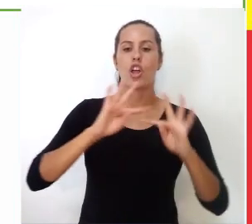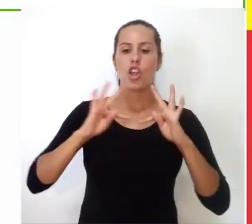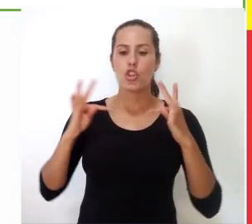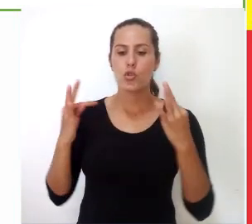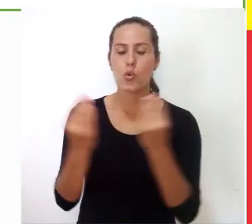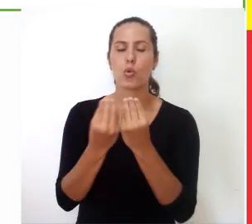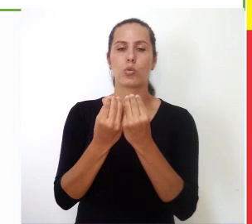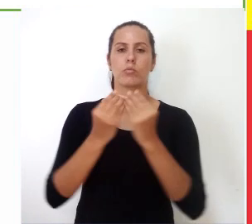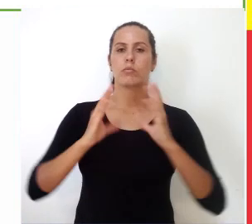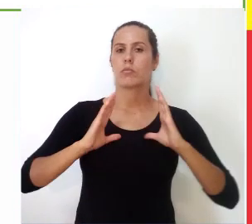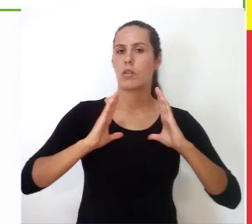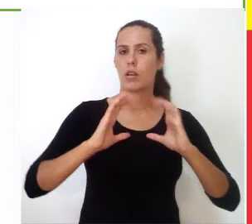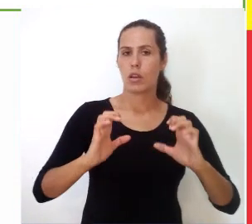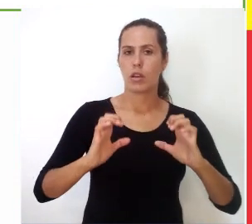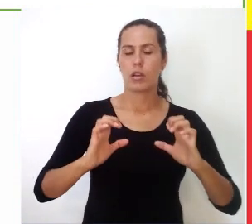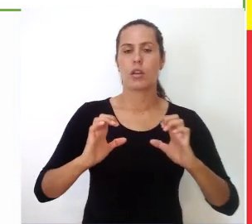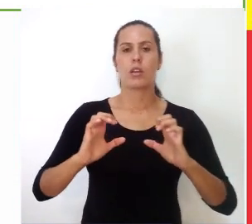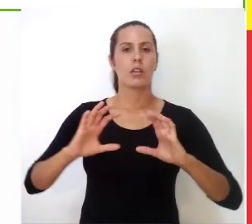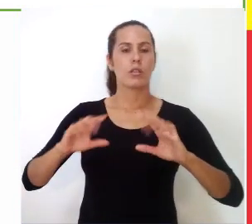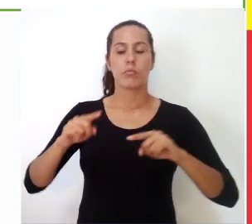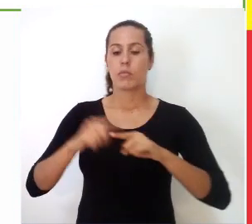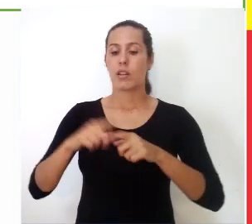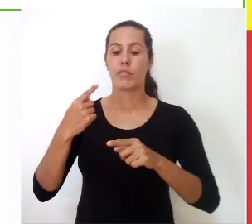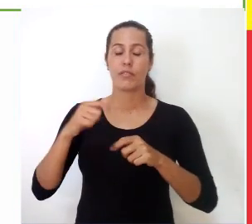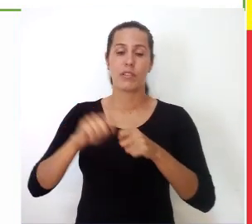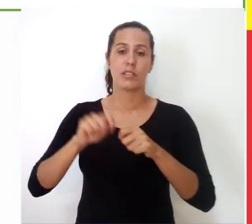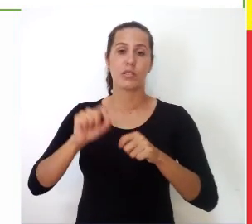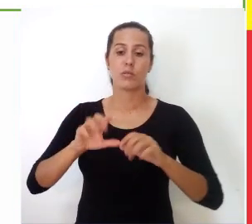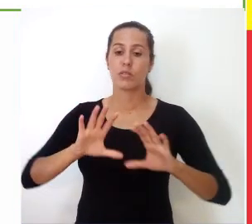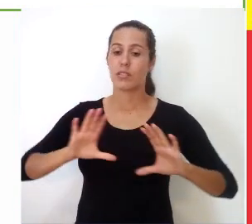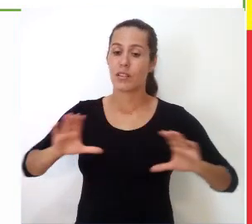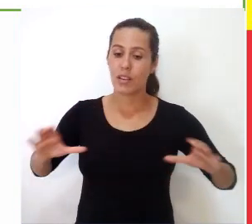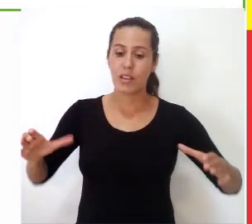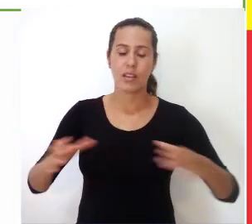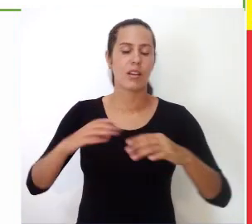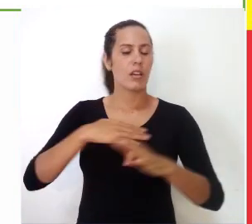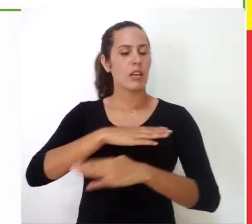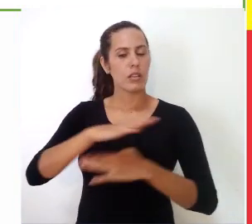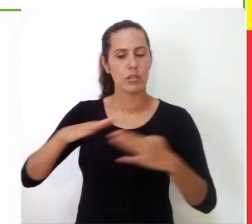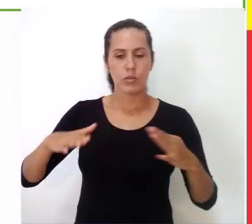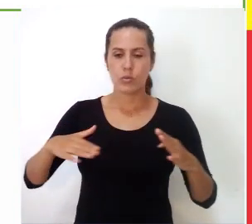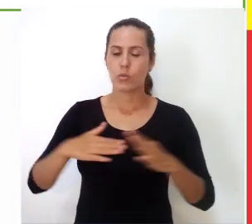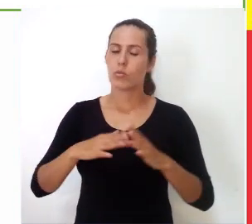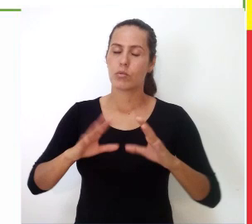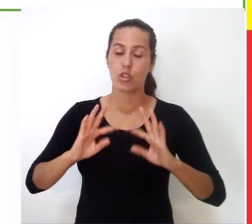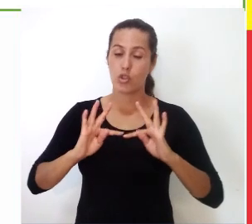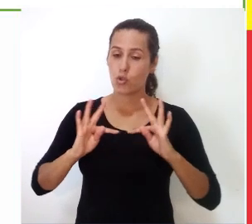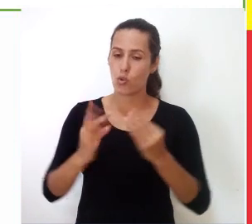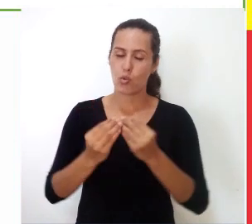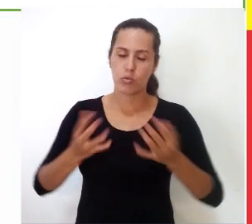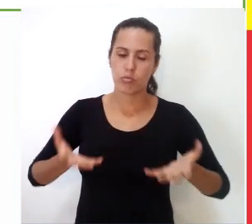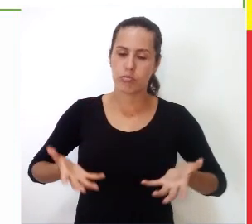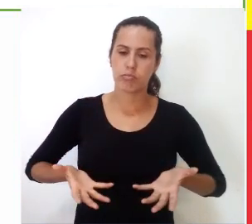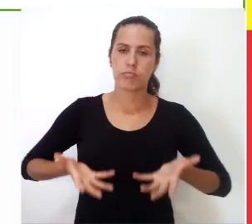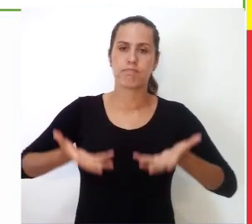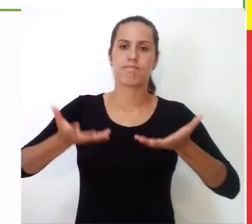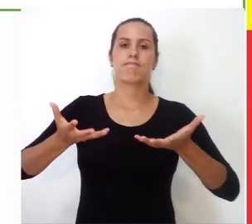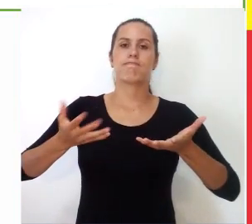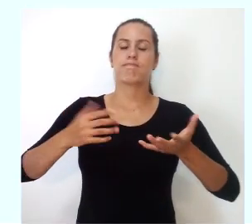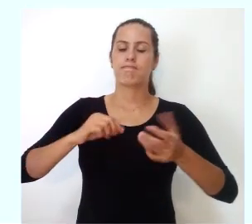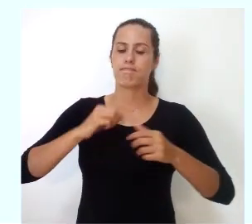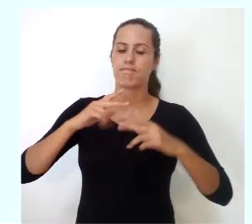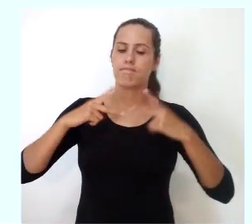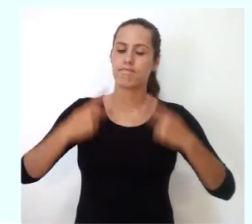deve visar o bem comum, indo ao encontro do interesse, quer dizer, da coletividade. Então prestem